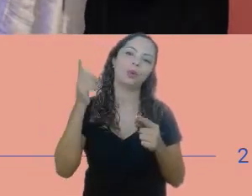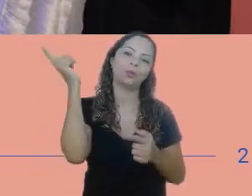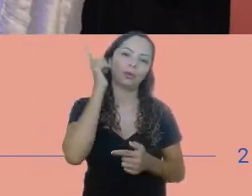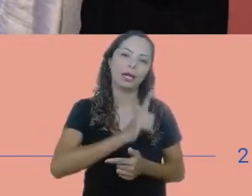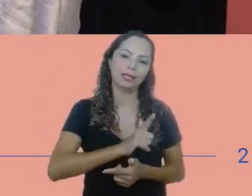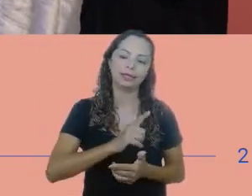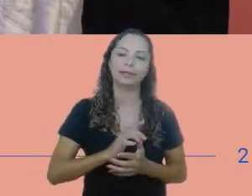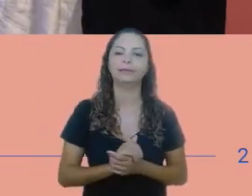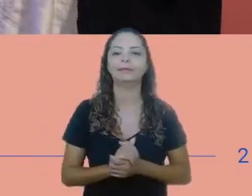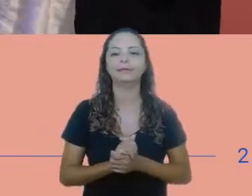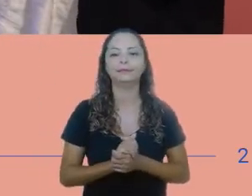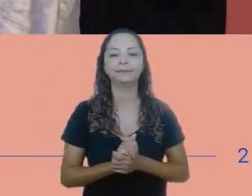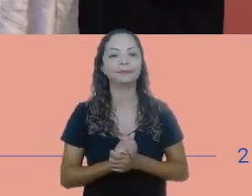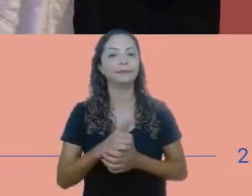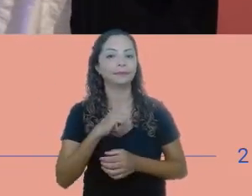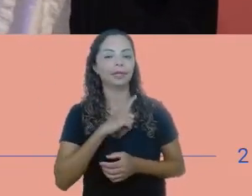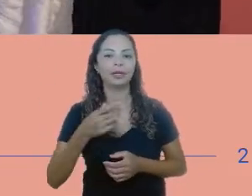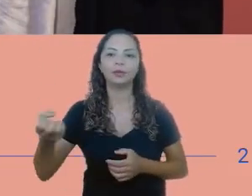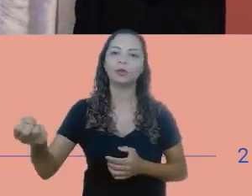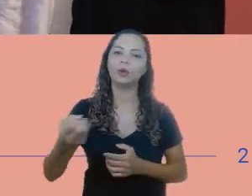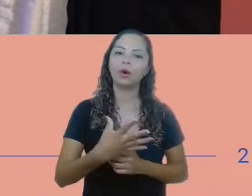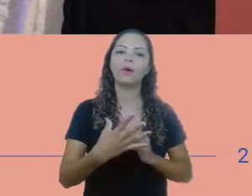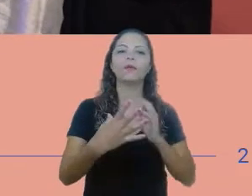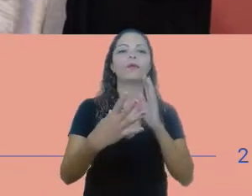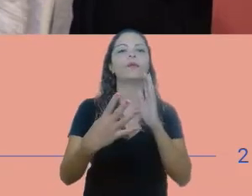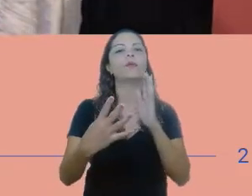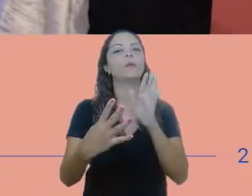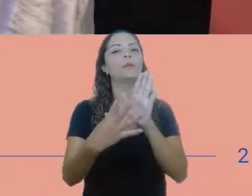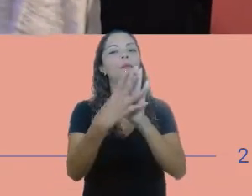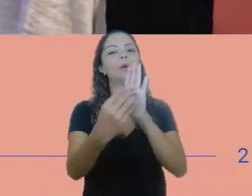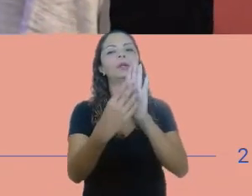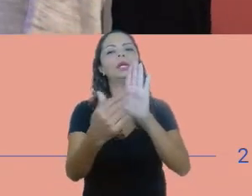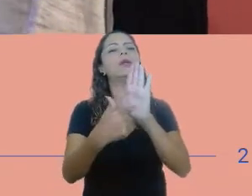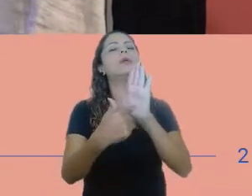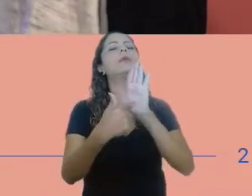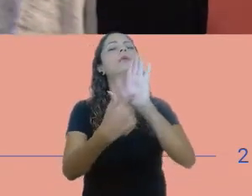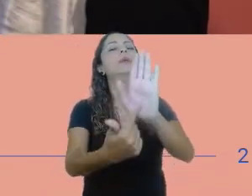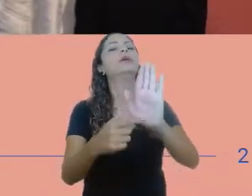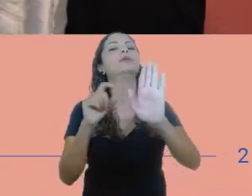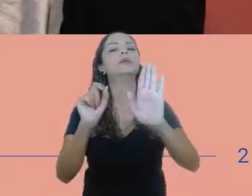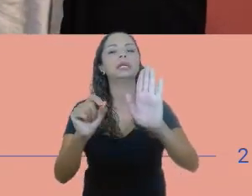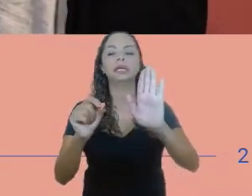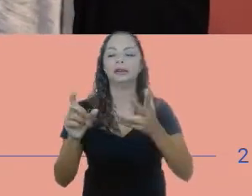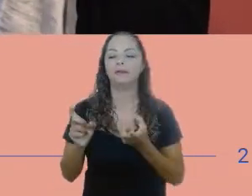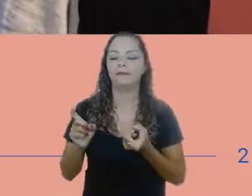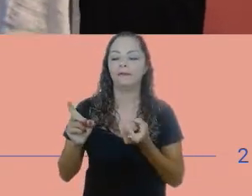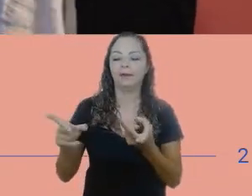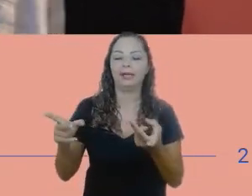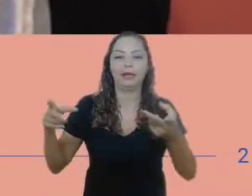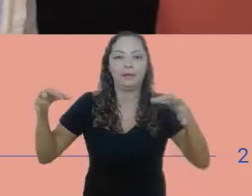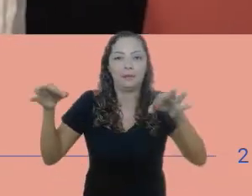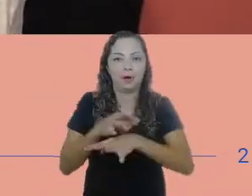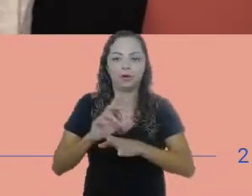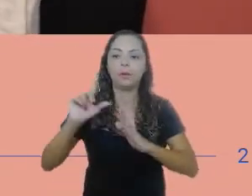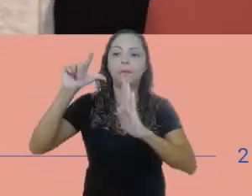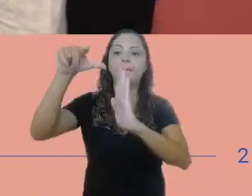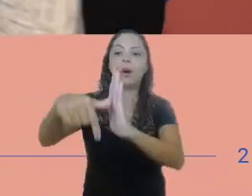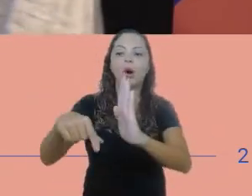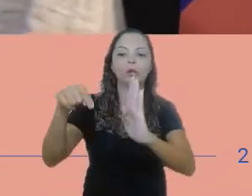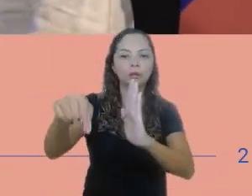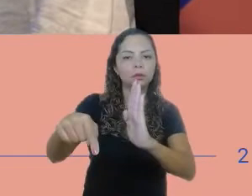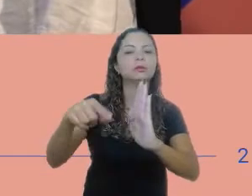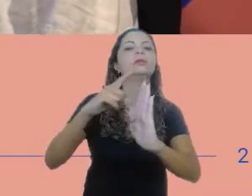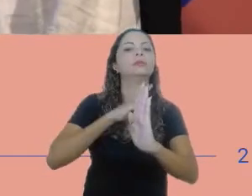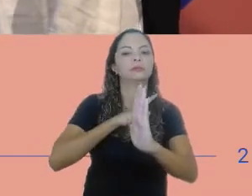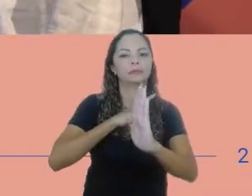o novos modelos de negócios como pós-venda retirada rastreamento de produtos vão ser essenciais então a gente está